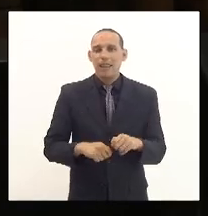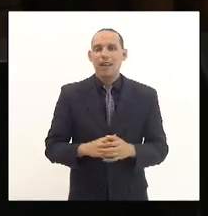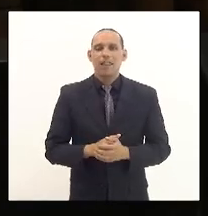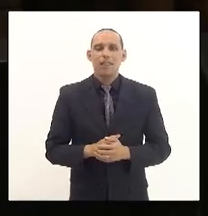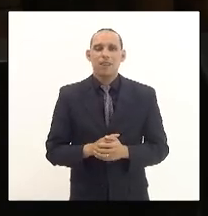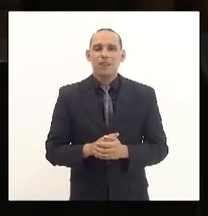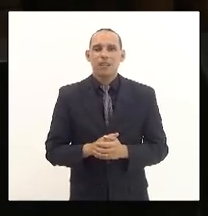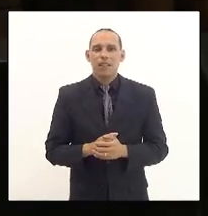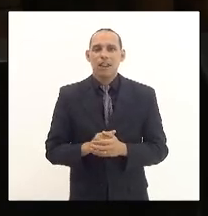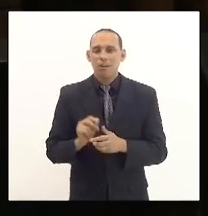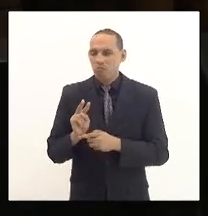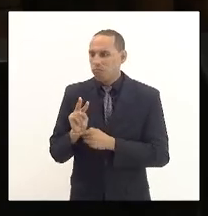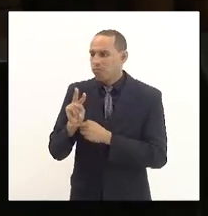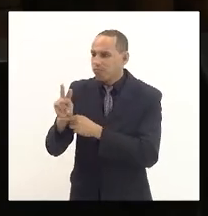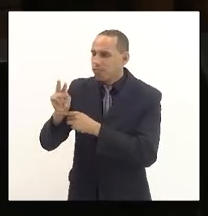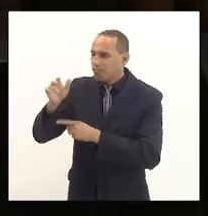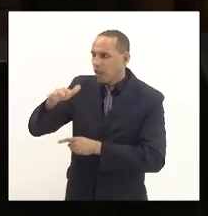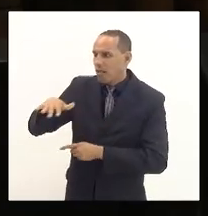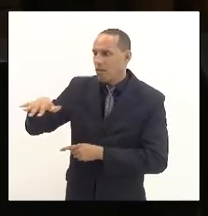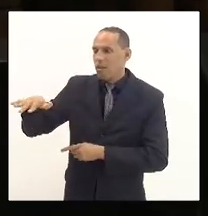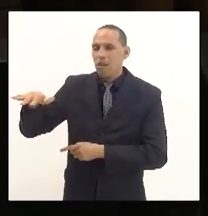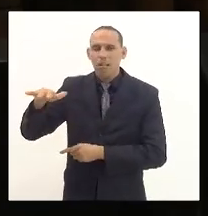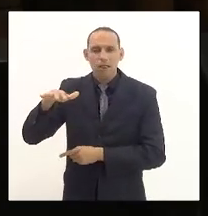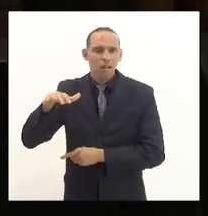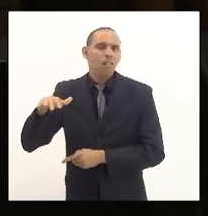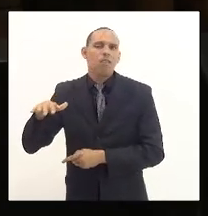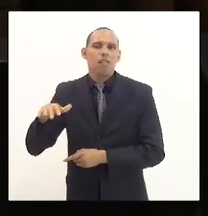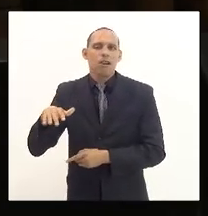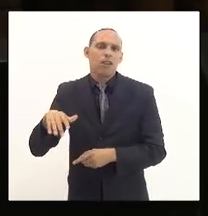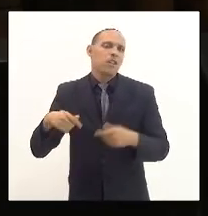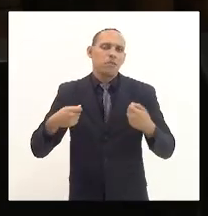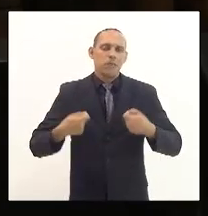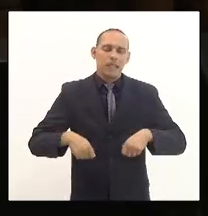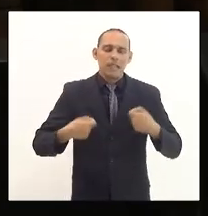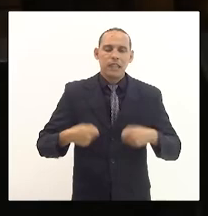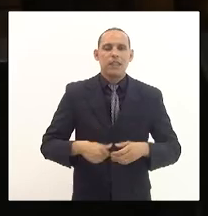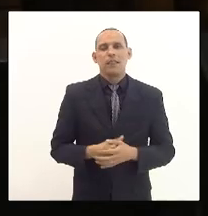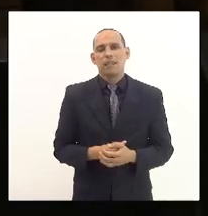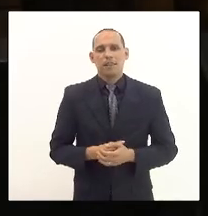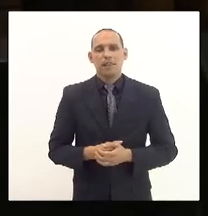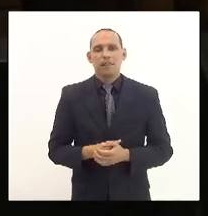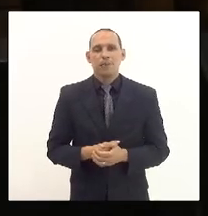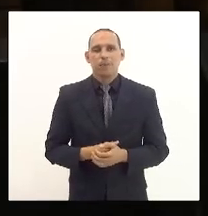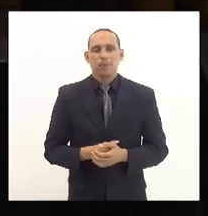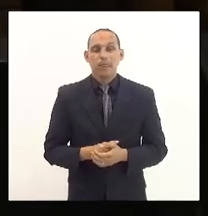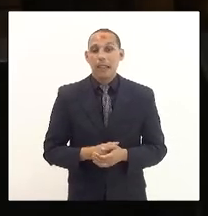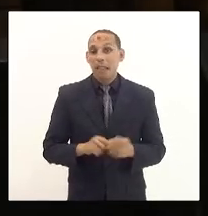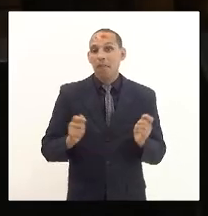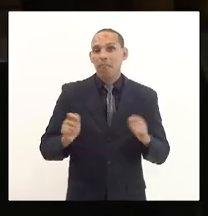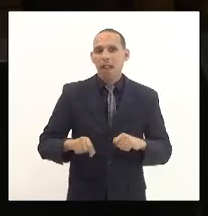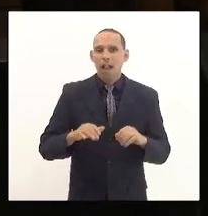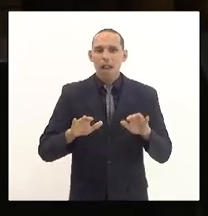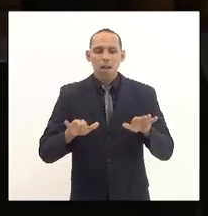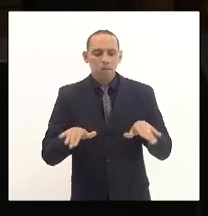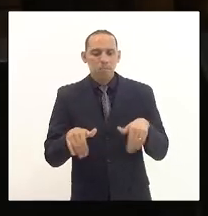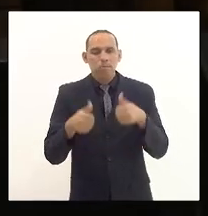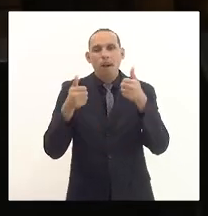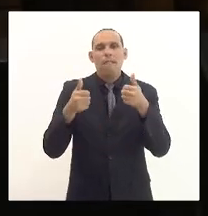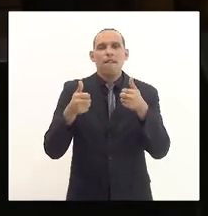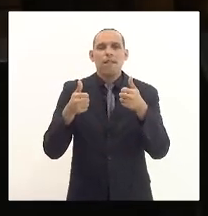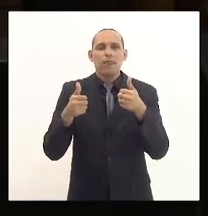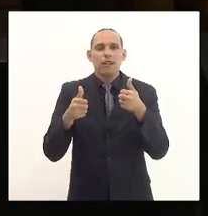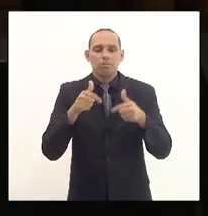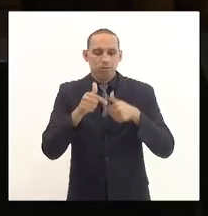socorrer esta região carente do nosso estado não é para que haja meu bom né